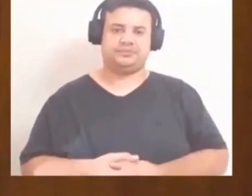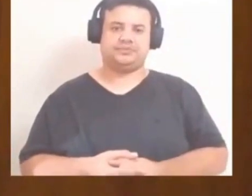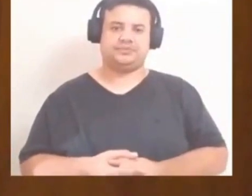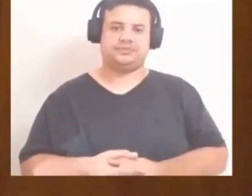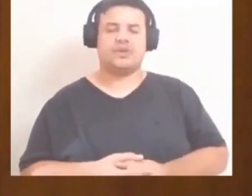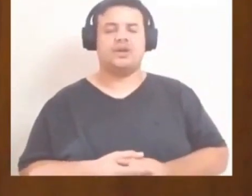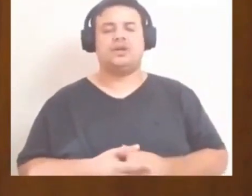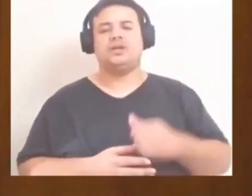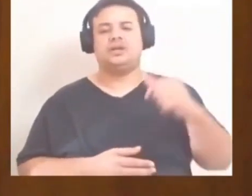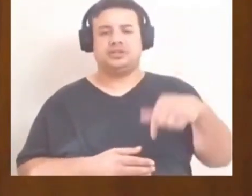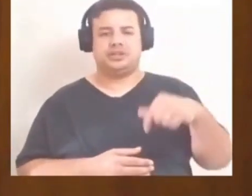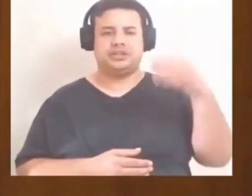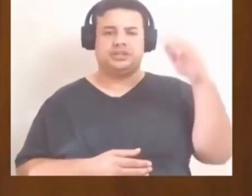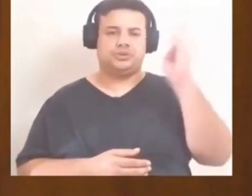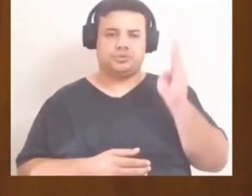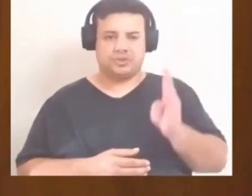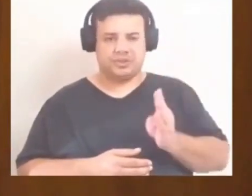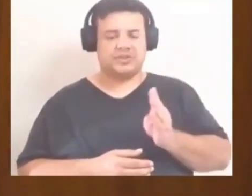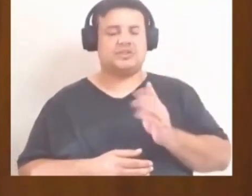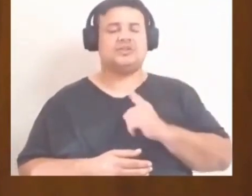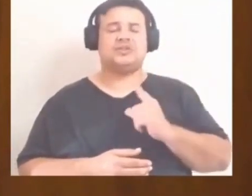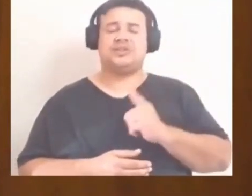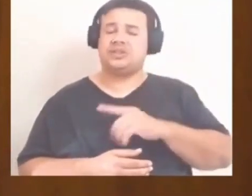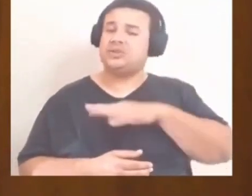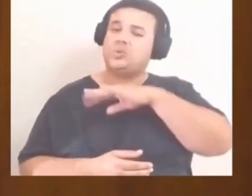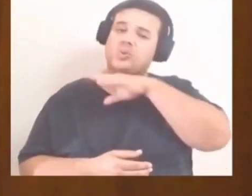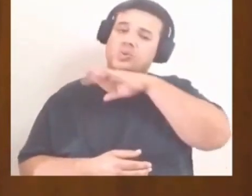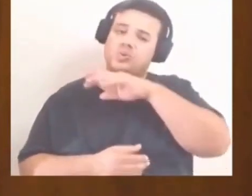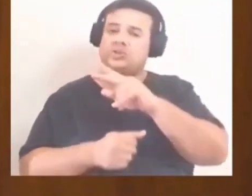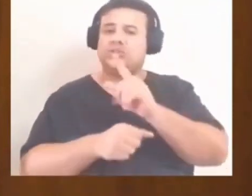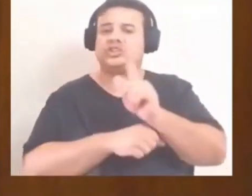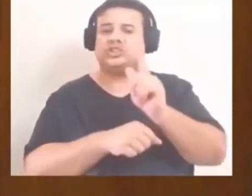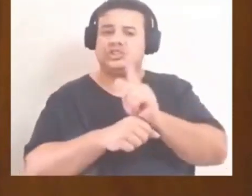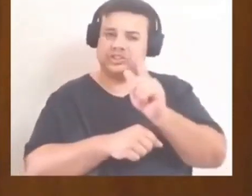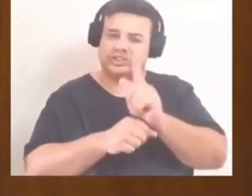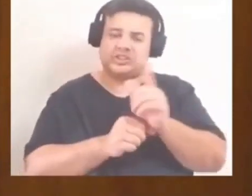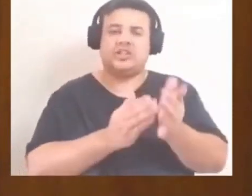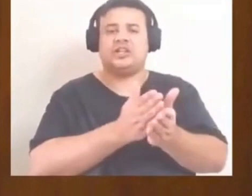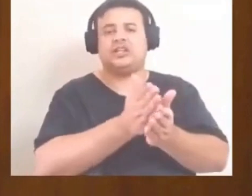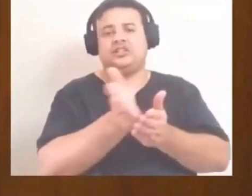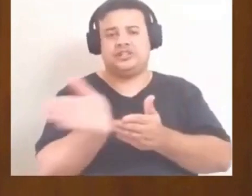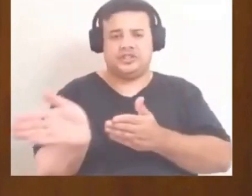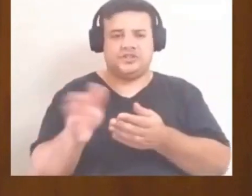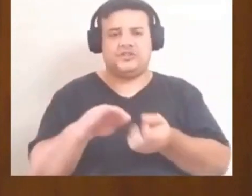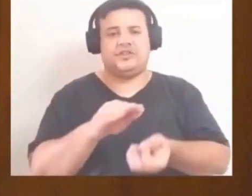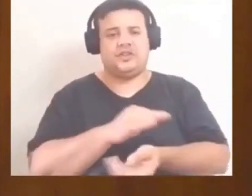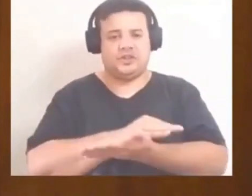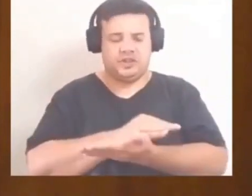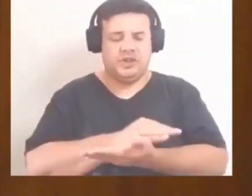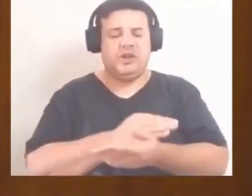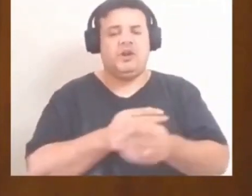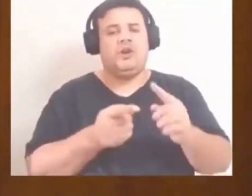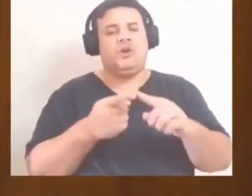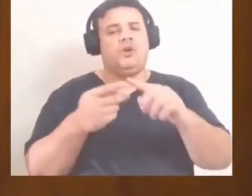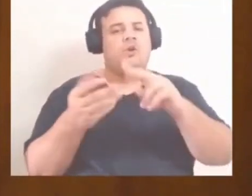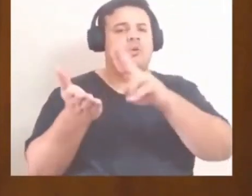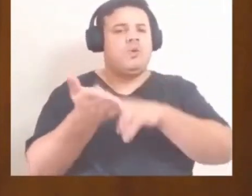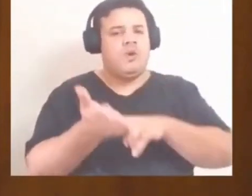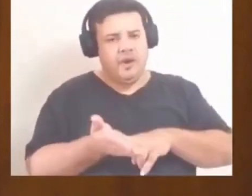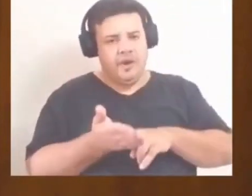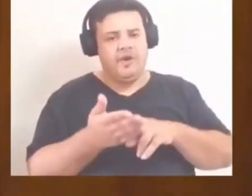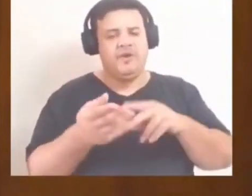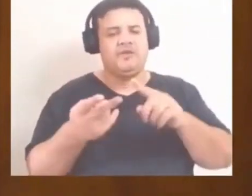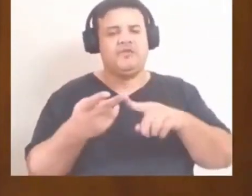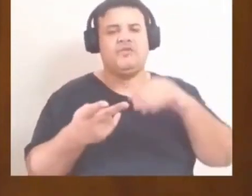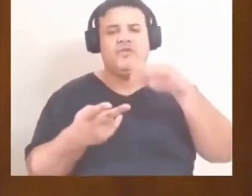exemplos de má gestão e de desvios em previdências complementares a Previdência dos Correios postalis a Previdência